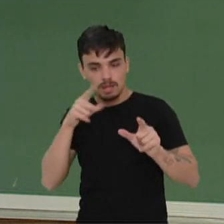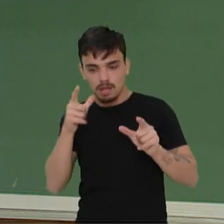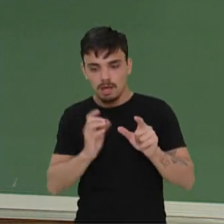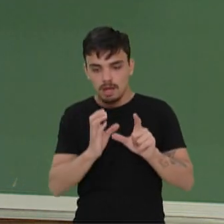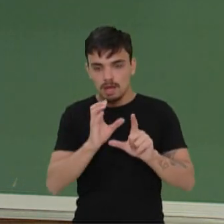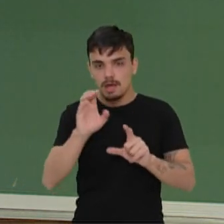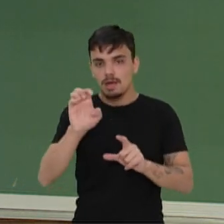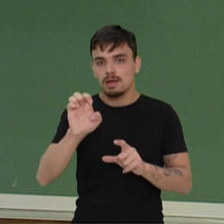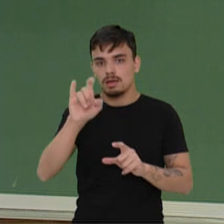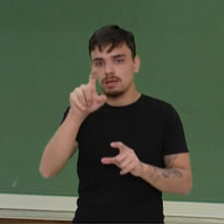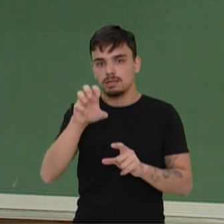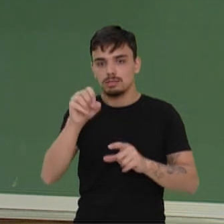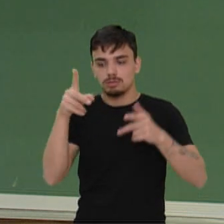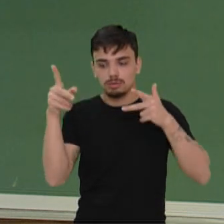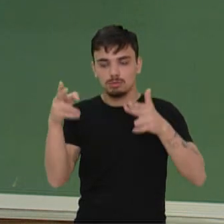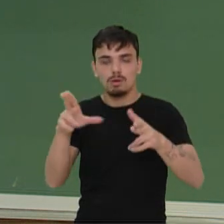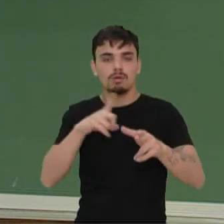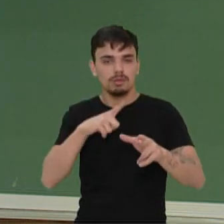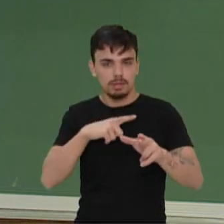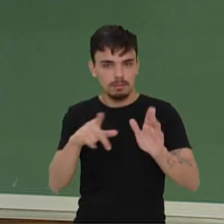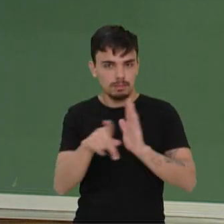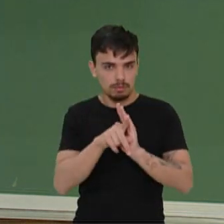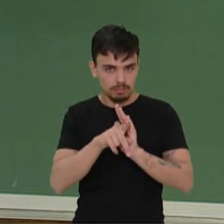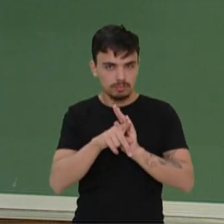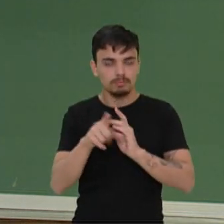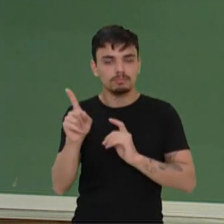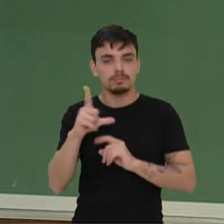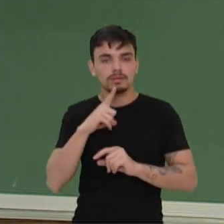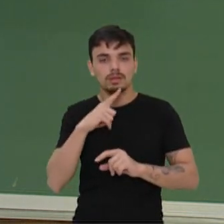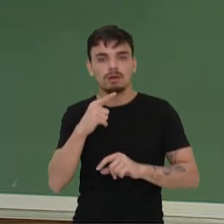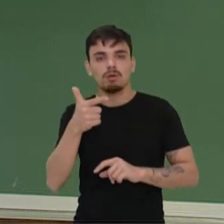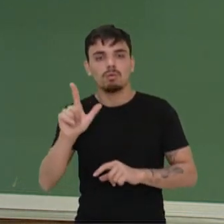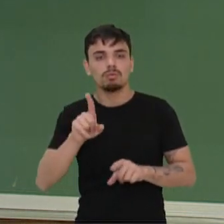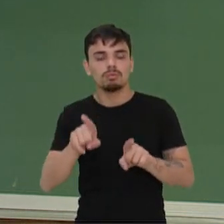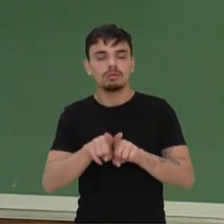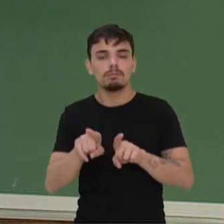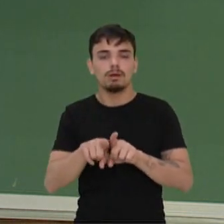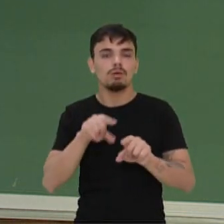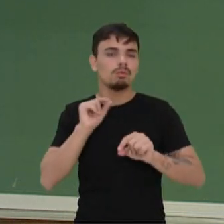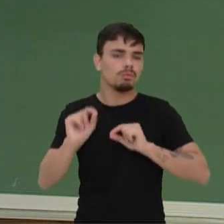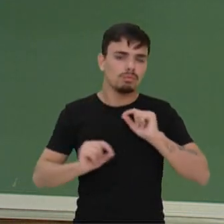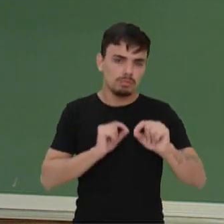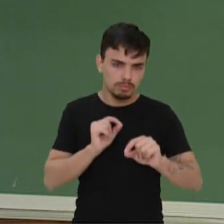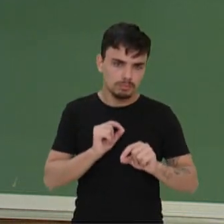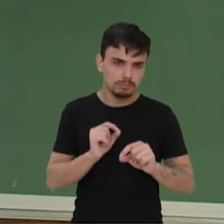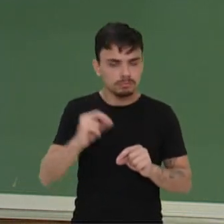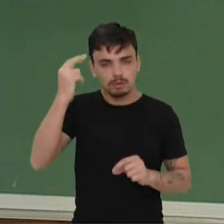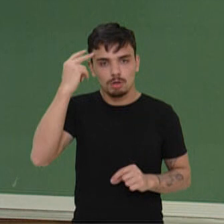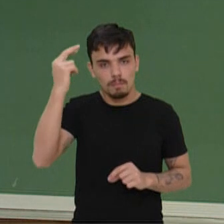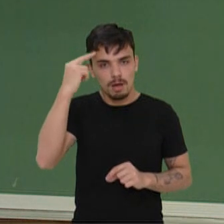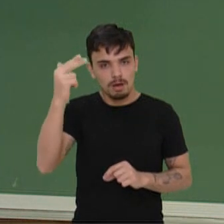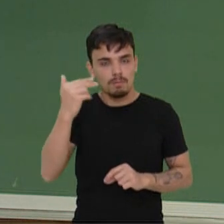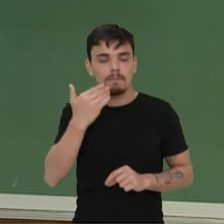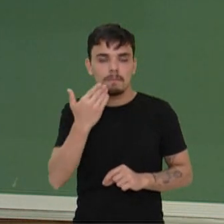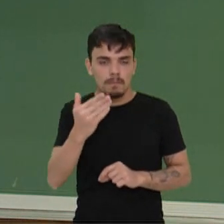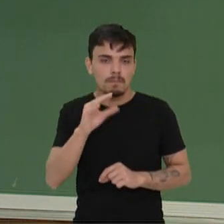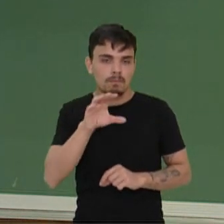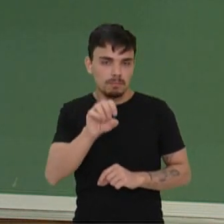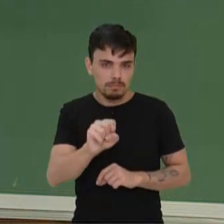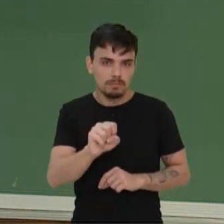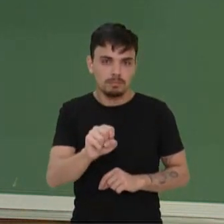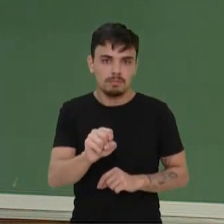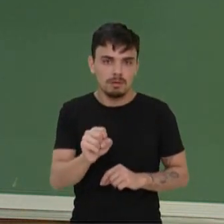aqui, né, o eixo de simetria dessa parábola, nós temos a seguinte situação. Né? Normalmente a gente pega o quê? A gente pega o